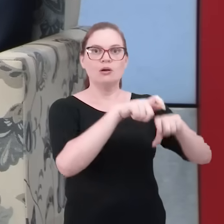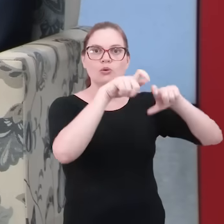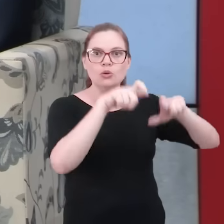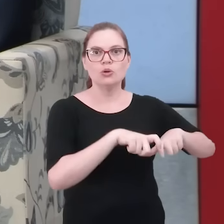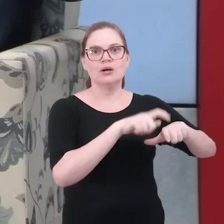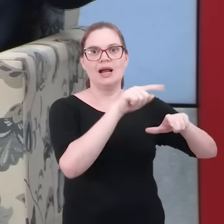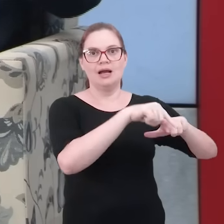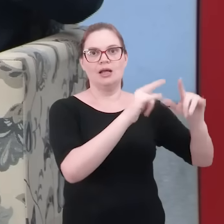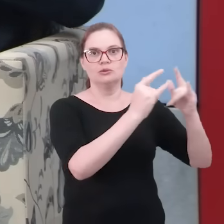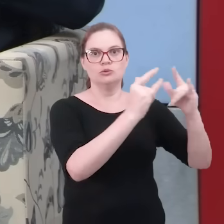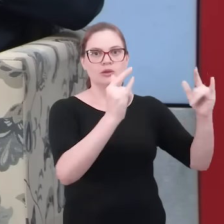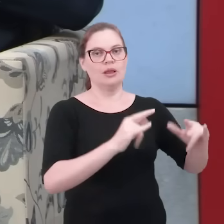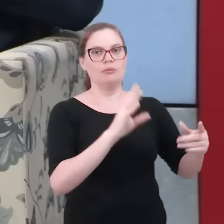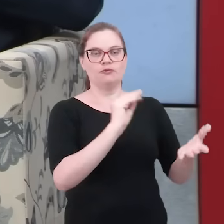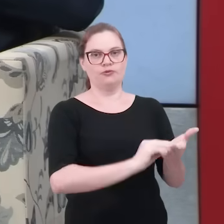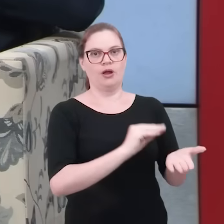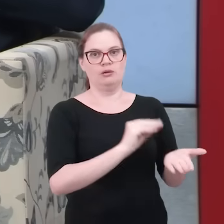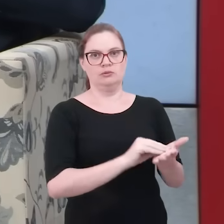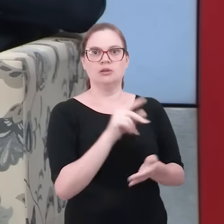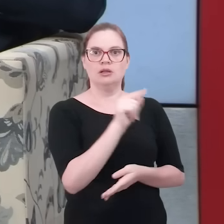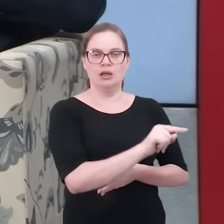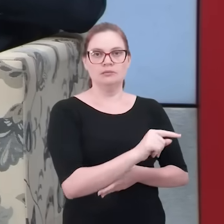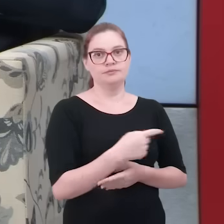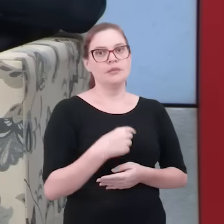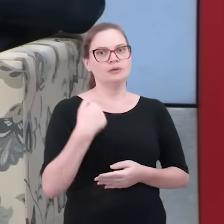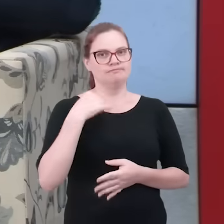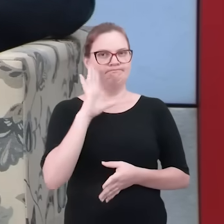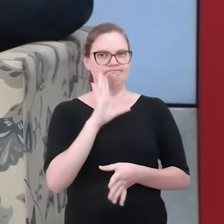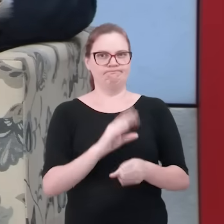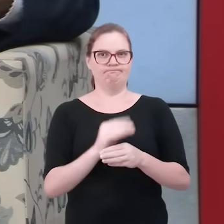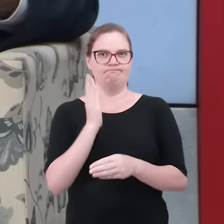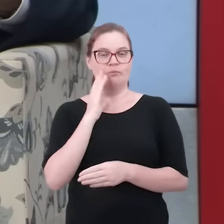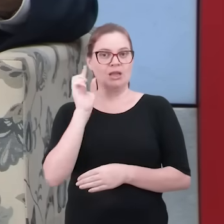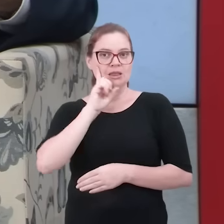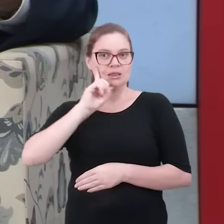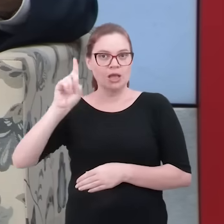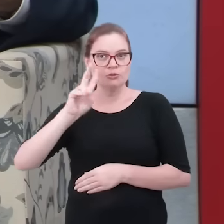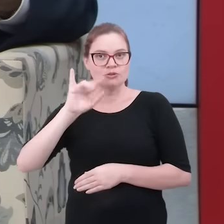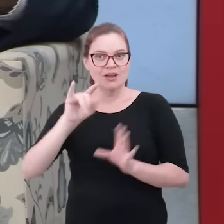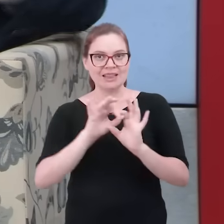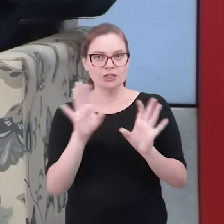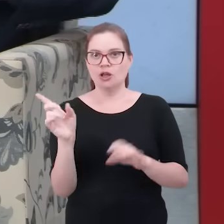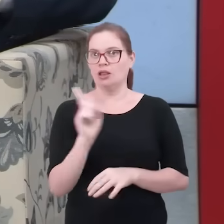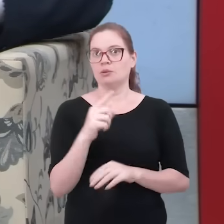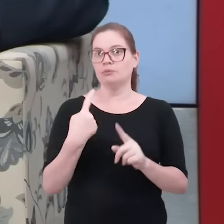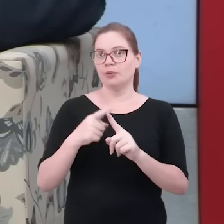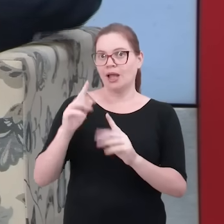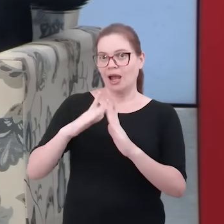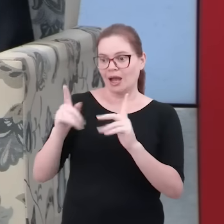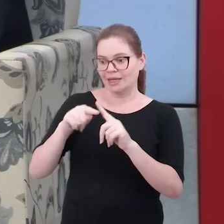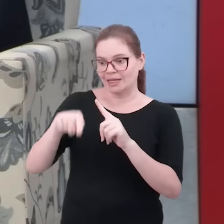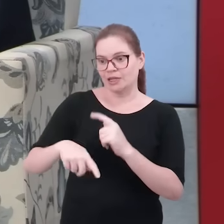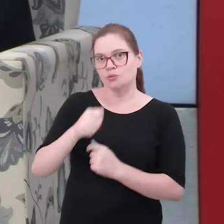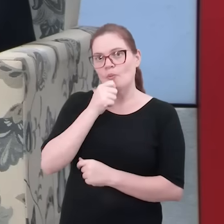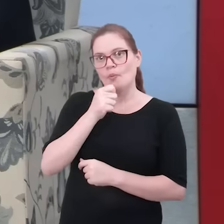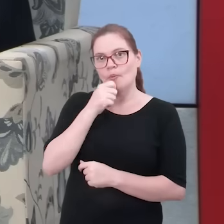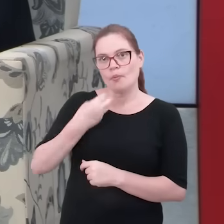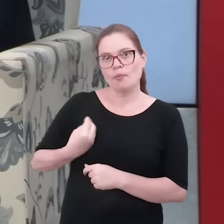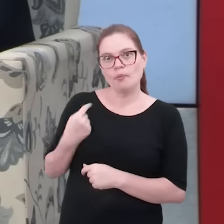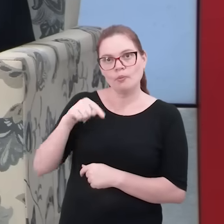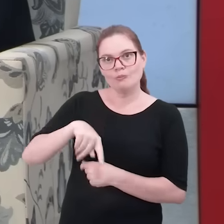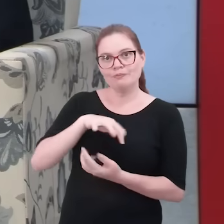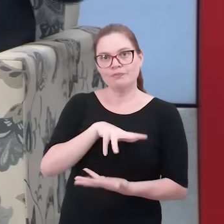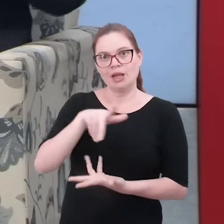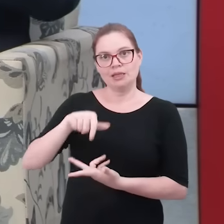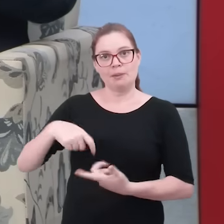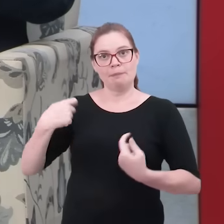lugar do templo. E nós entendemos que o Senhor não vai permitir isso enquanto a igreja estiver na face da terra. É preciso que a igreja seja